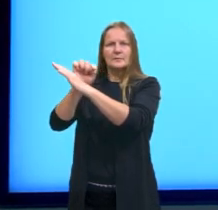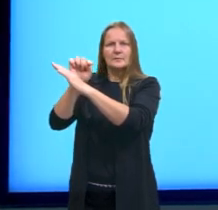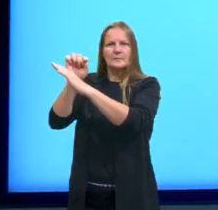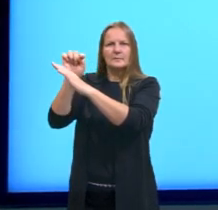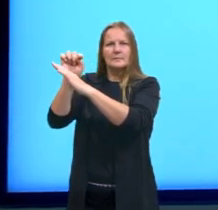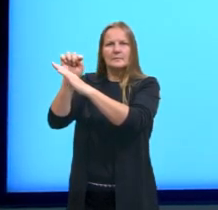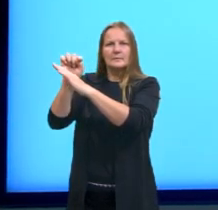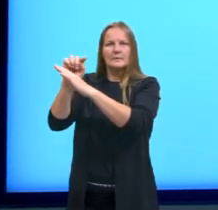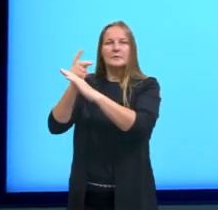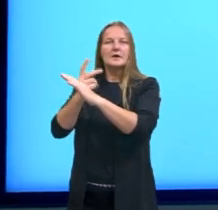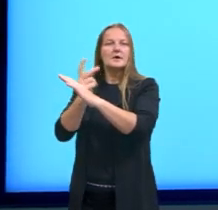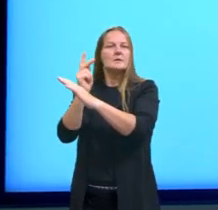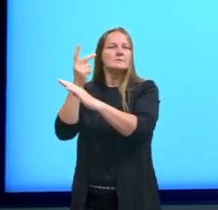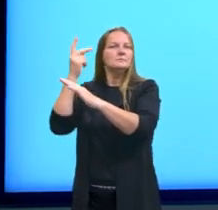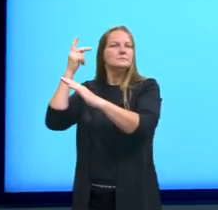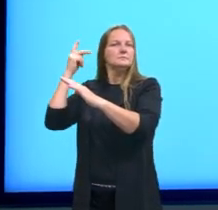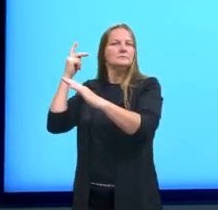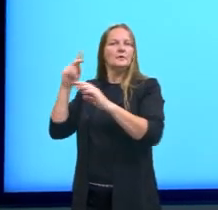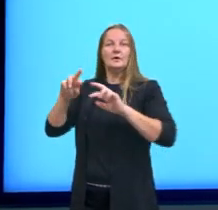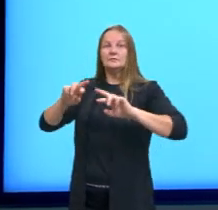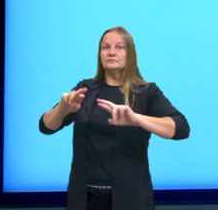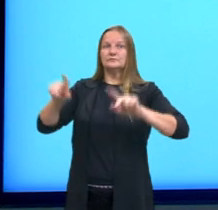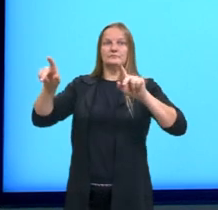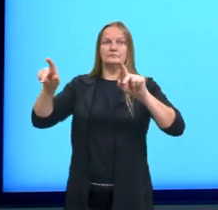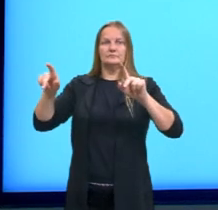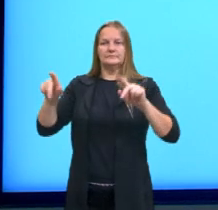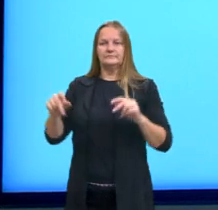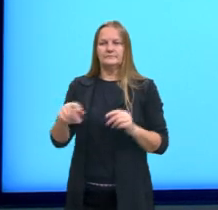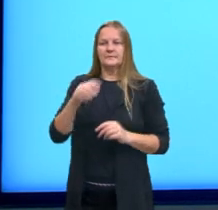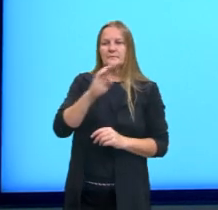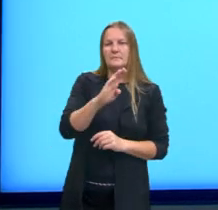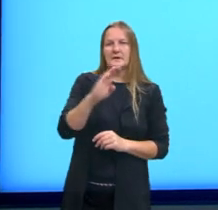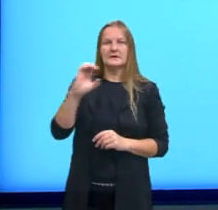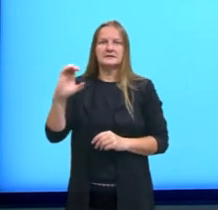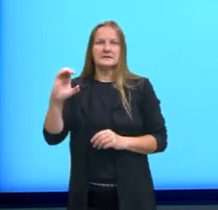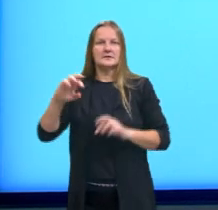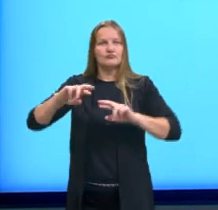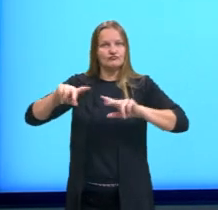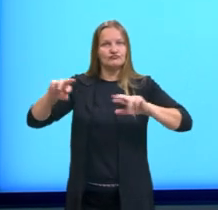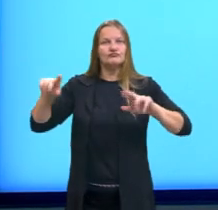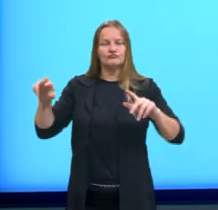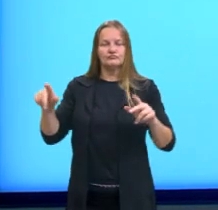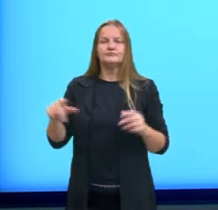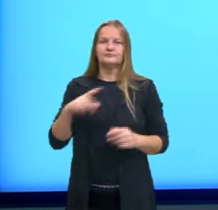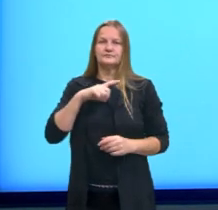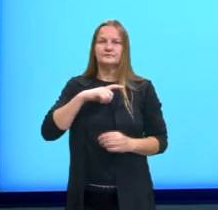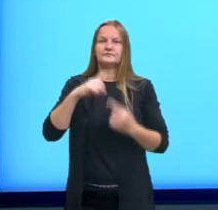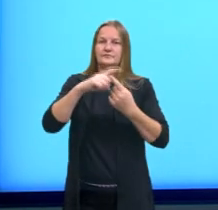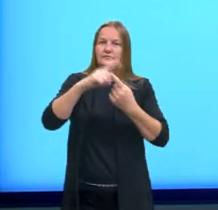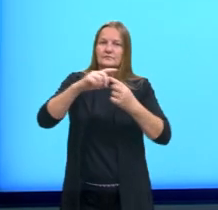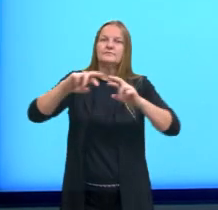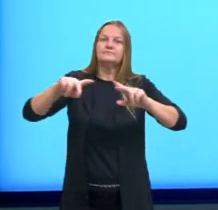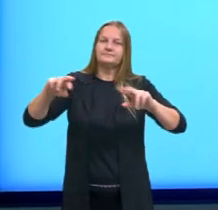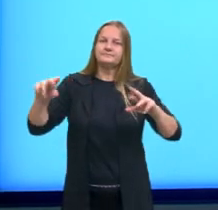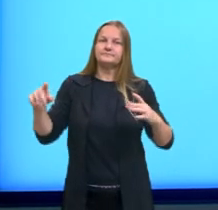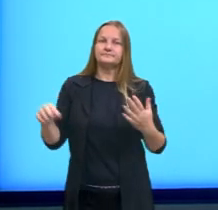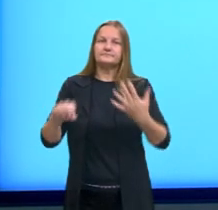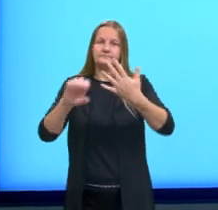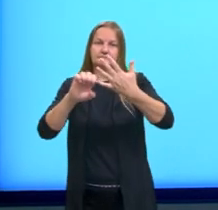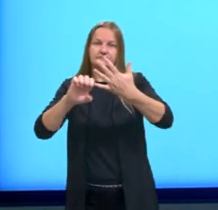é história em comum entre o b e o c a espécie B e C e